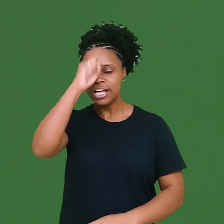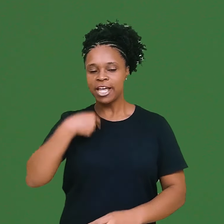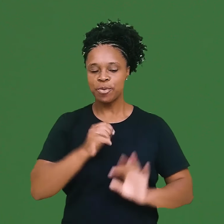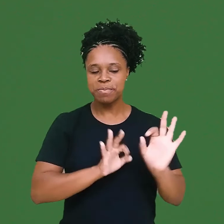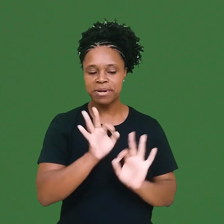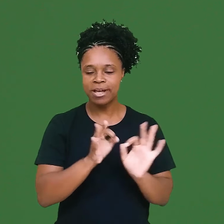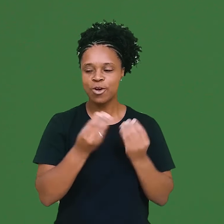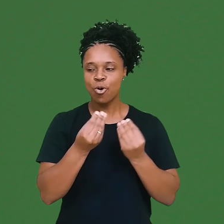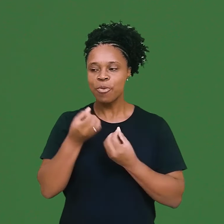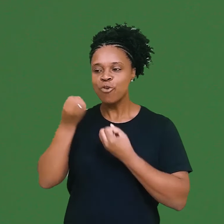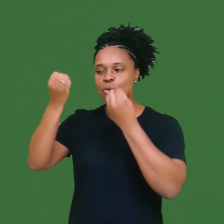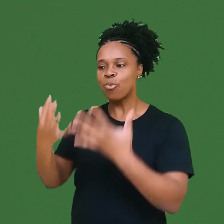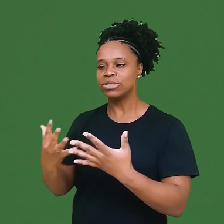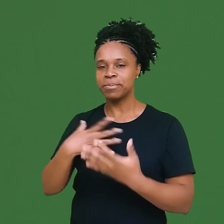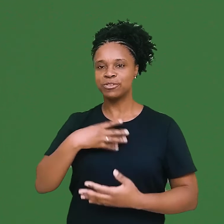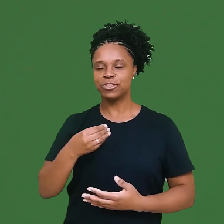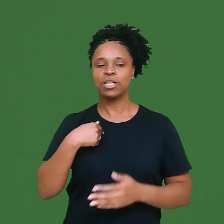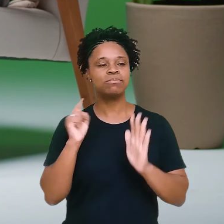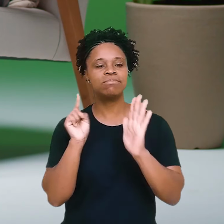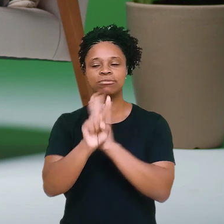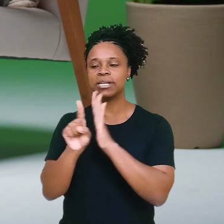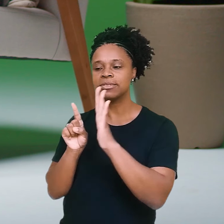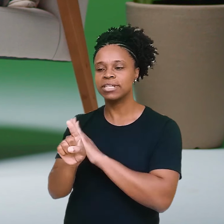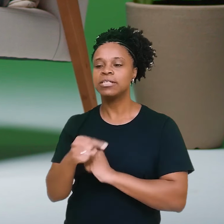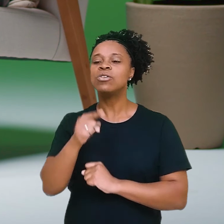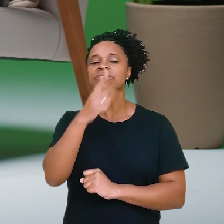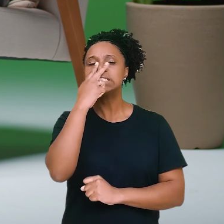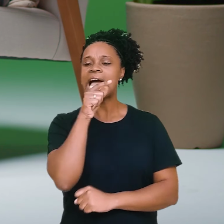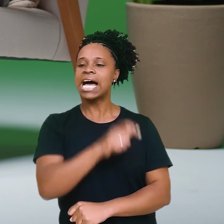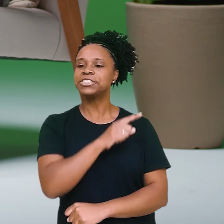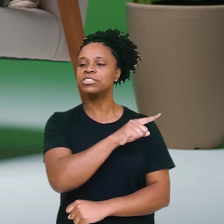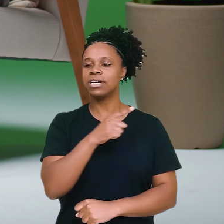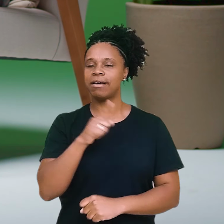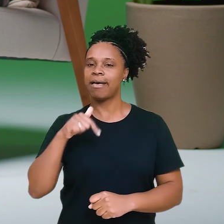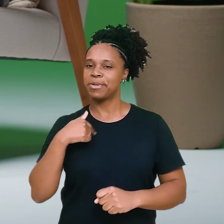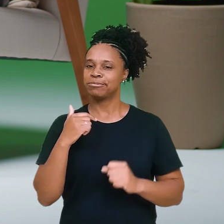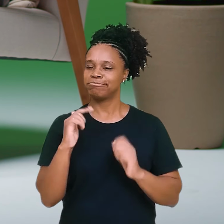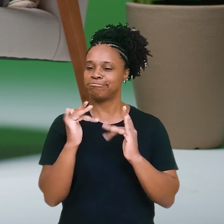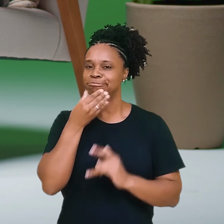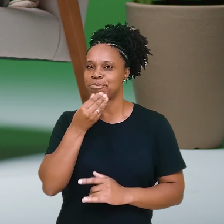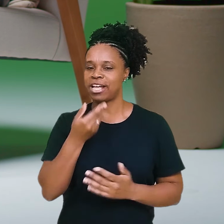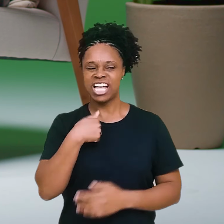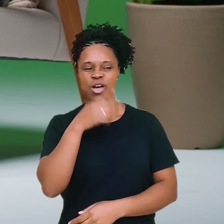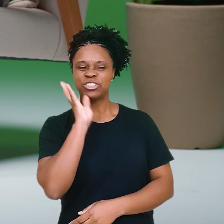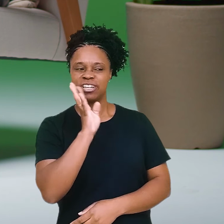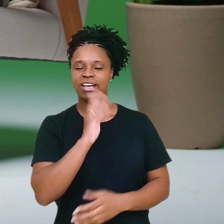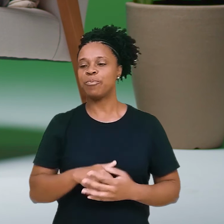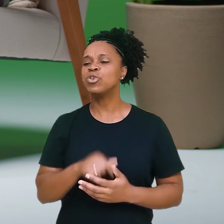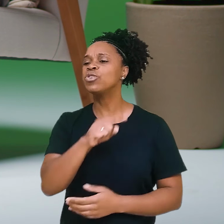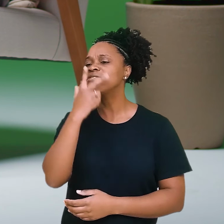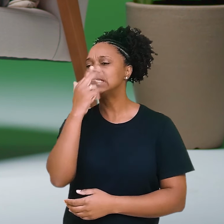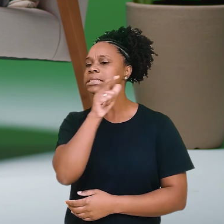me preparei para contar para eles, fiz a seguinte pergunta para os meus filhos, o que, que você acha de tal pessoa? Que era um namorado meu. Ah, acho